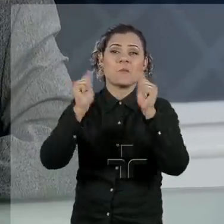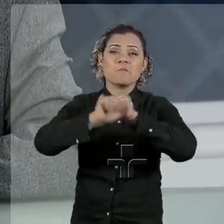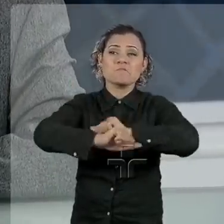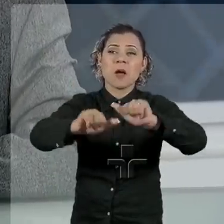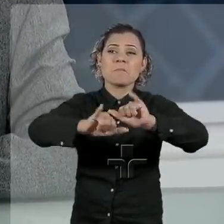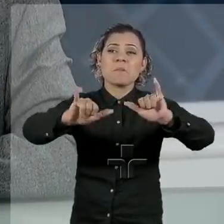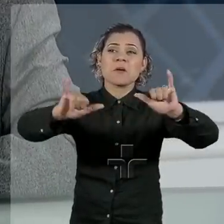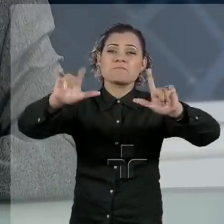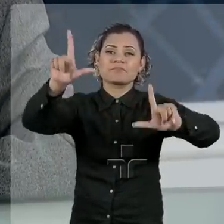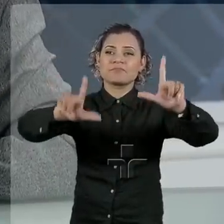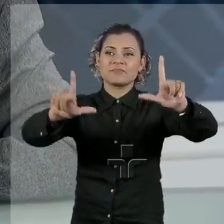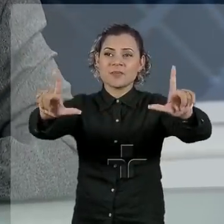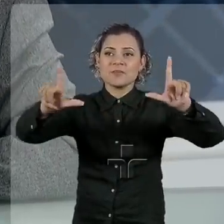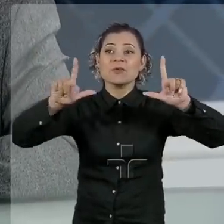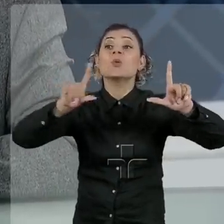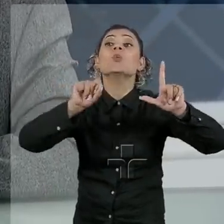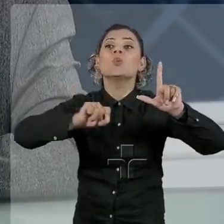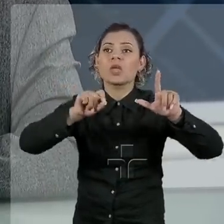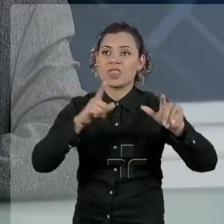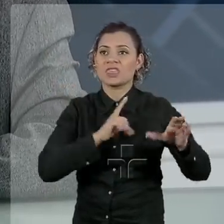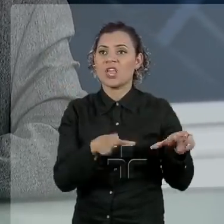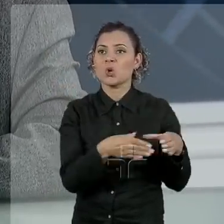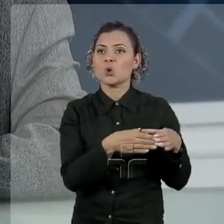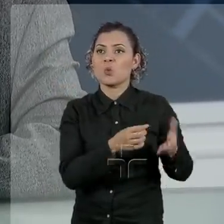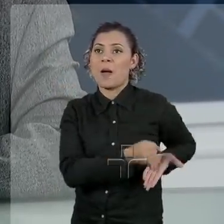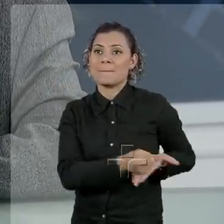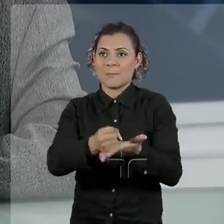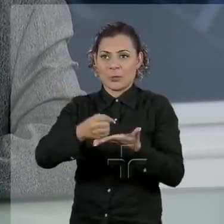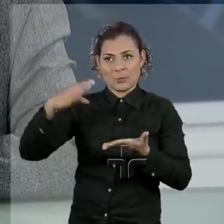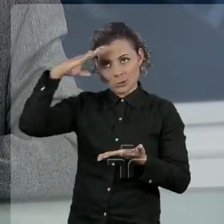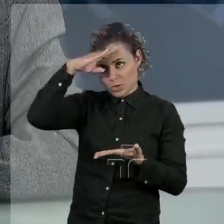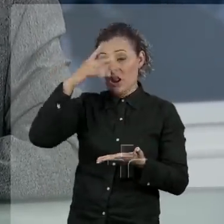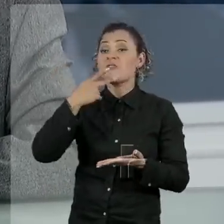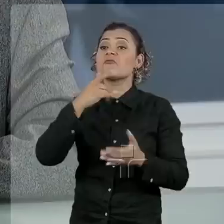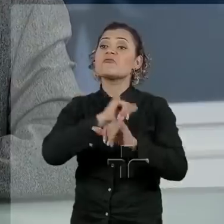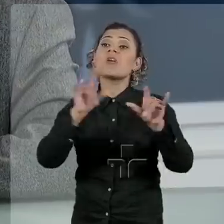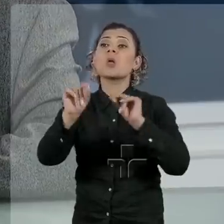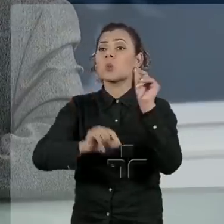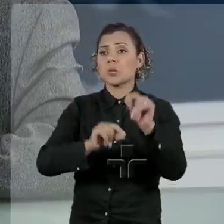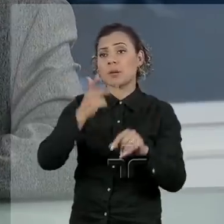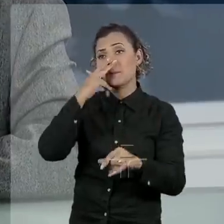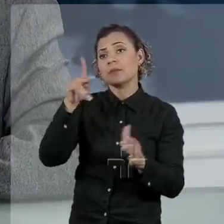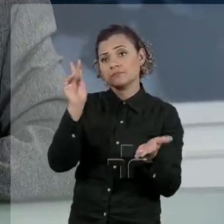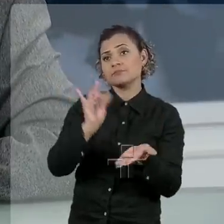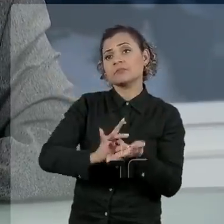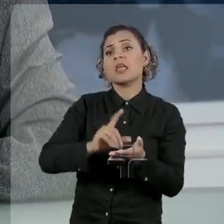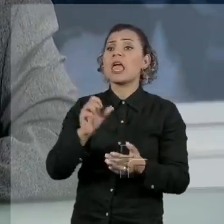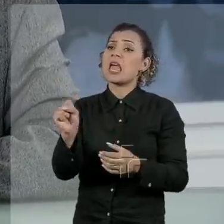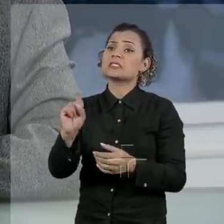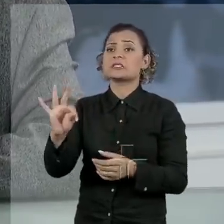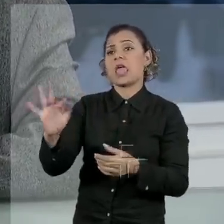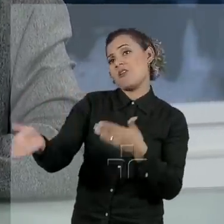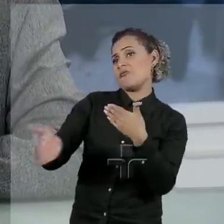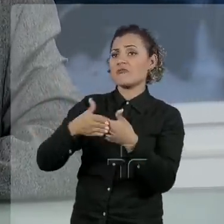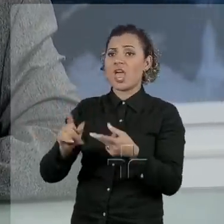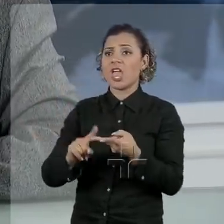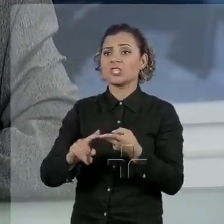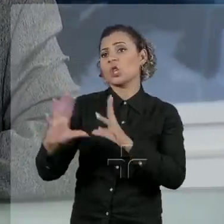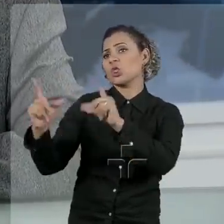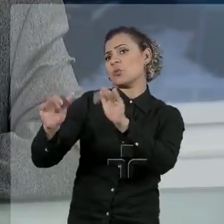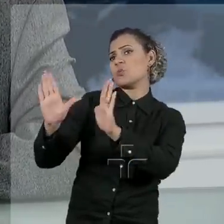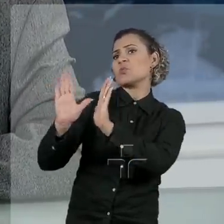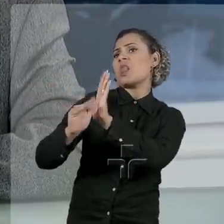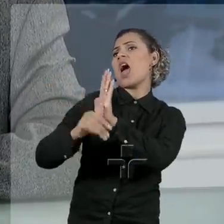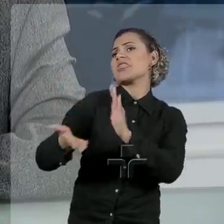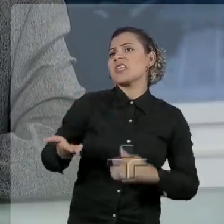barulho, de apoiadores dele, que falam de estado de sítio, fecha o STF, é todo mundo ladrão. Quer